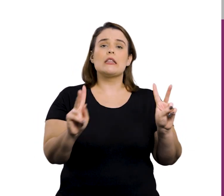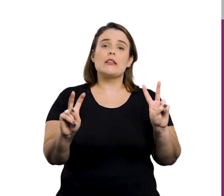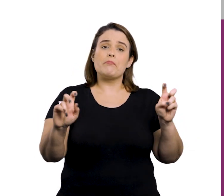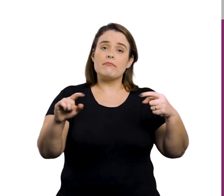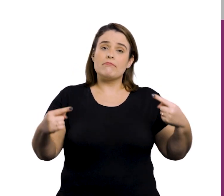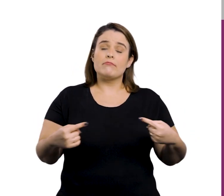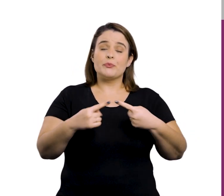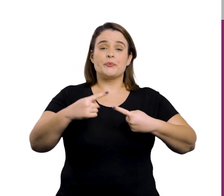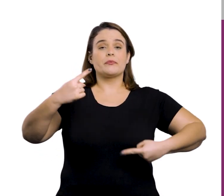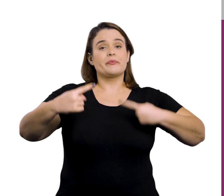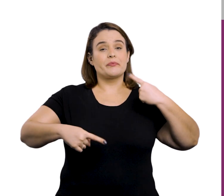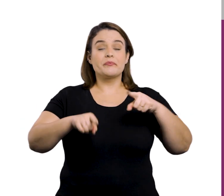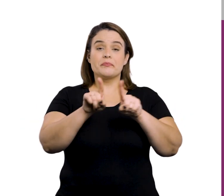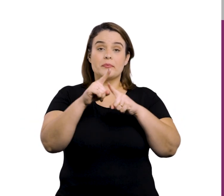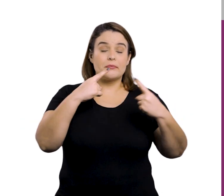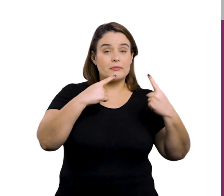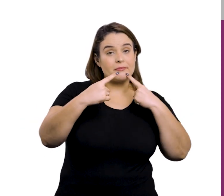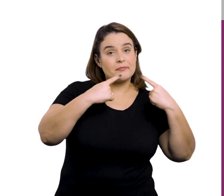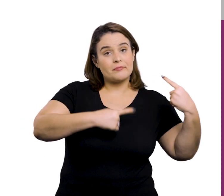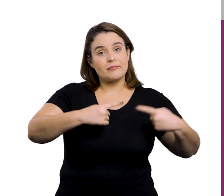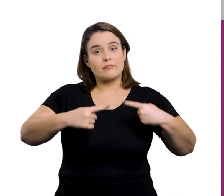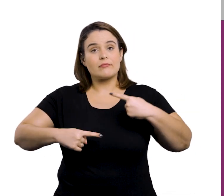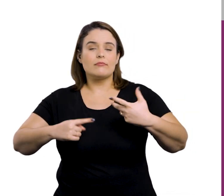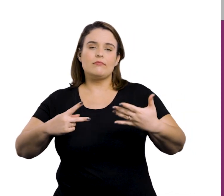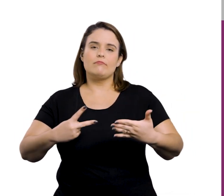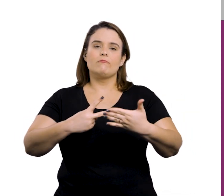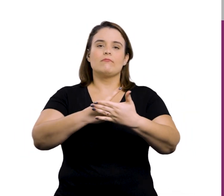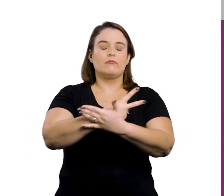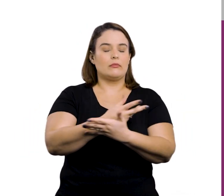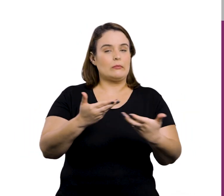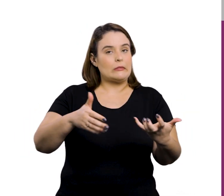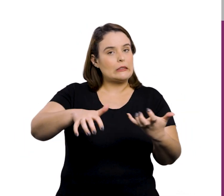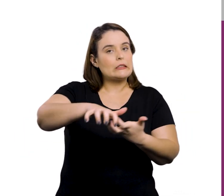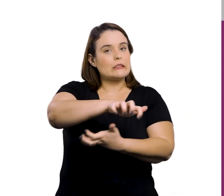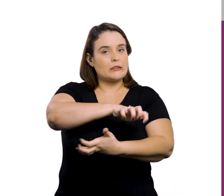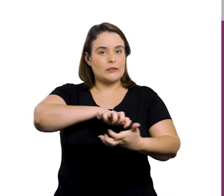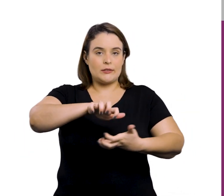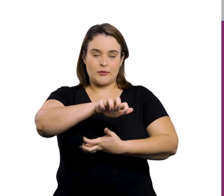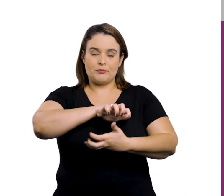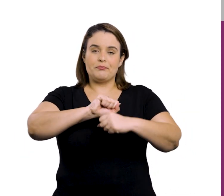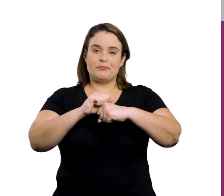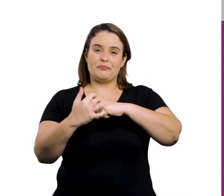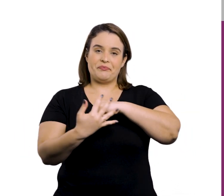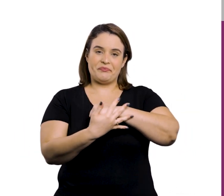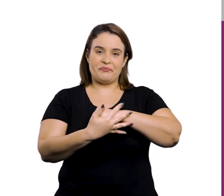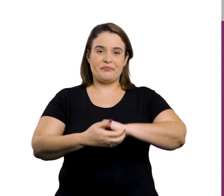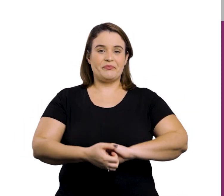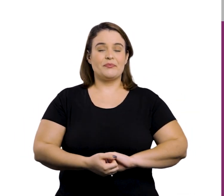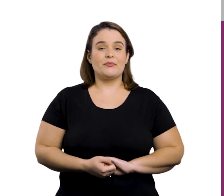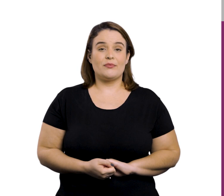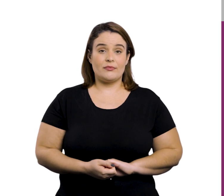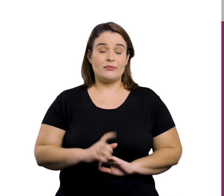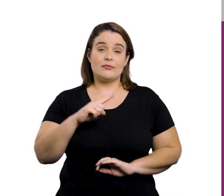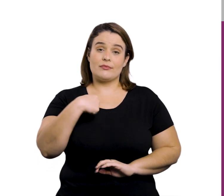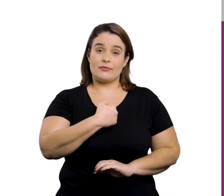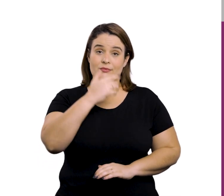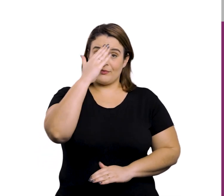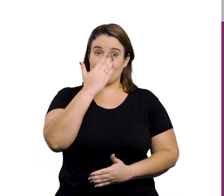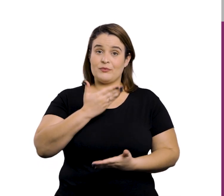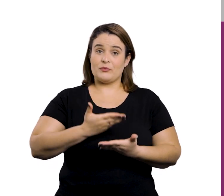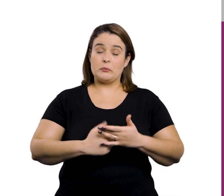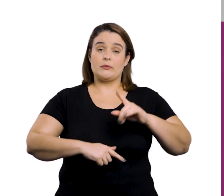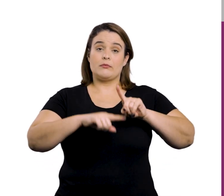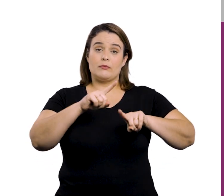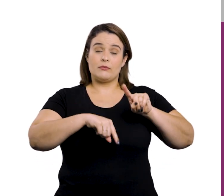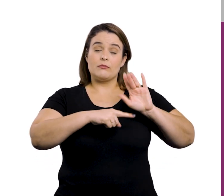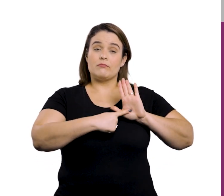alguma forma com políticas e discursos ocorridos no centro da crise da Covid-19. Acreditamos que este